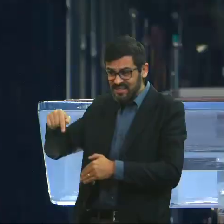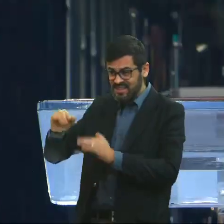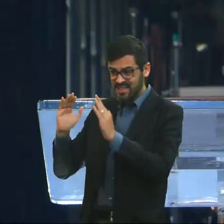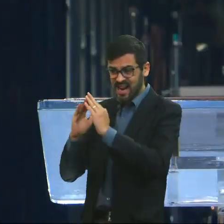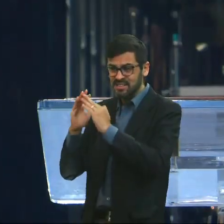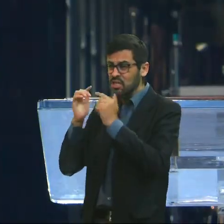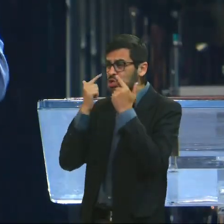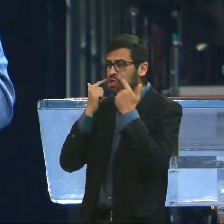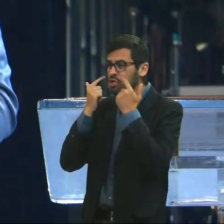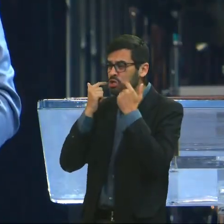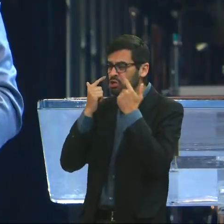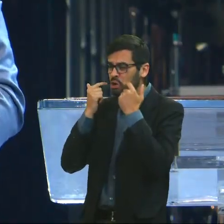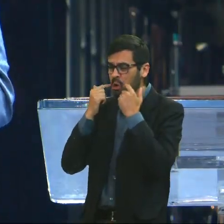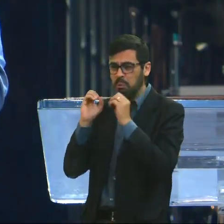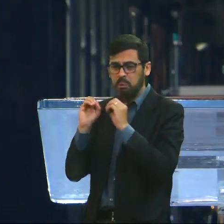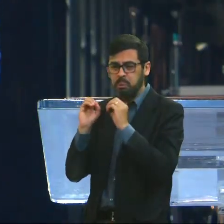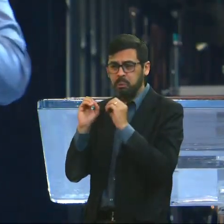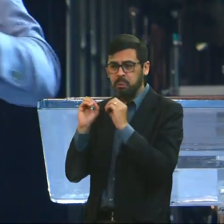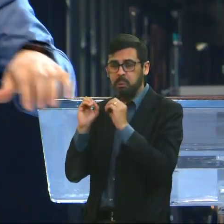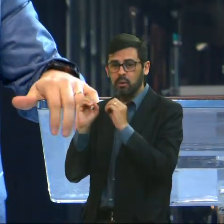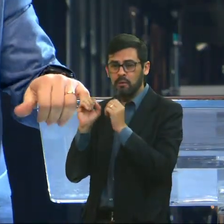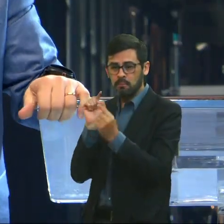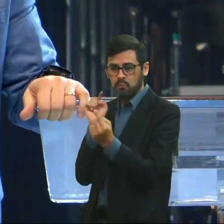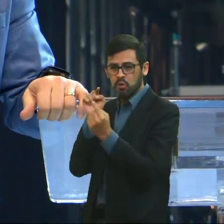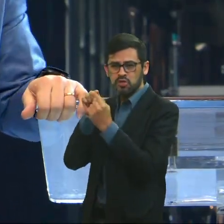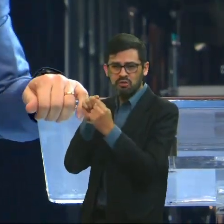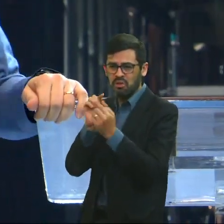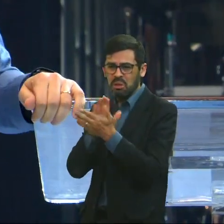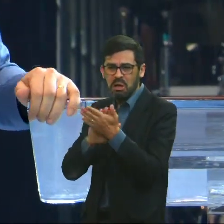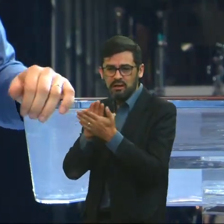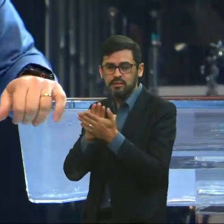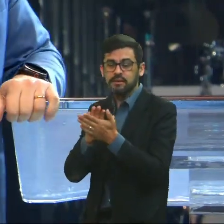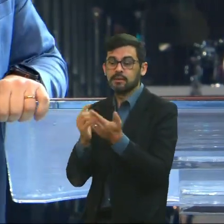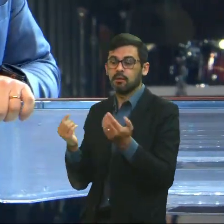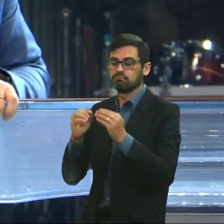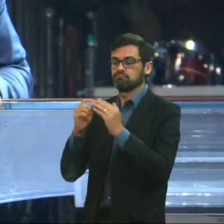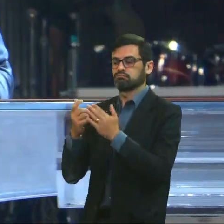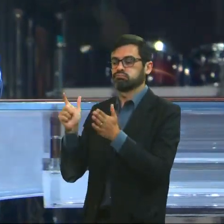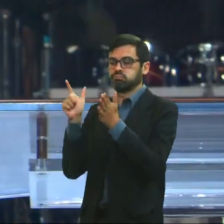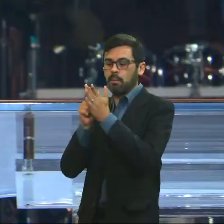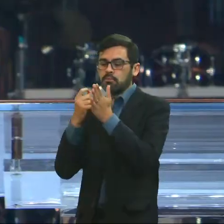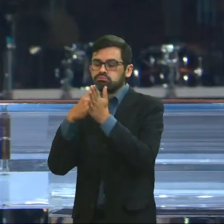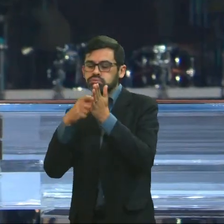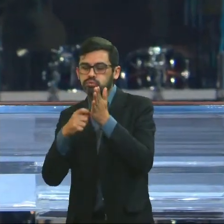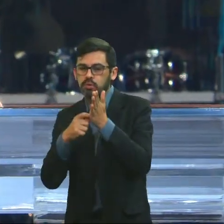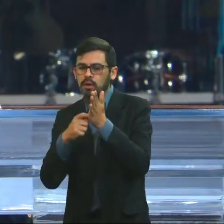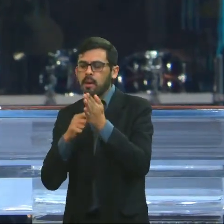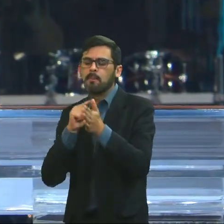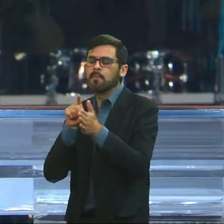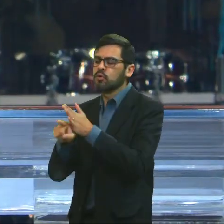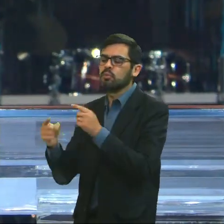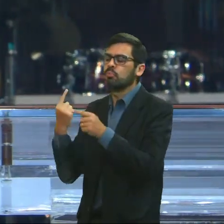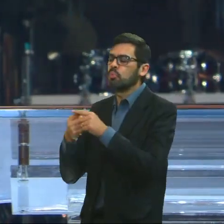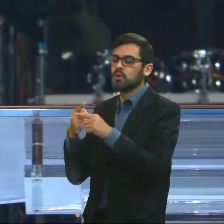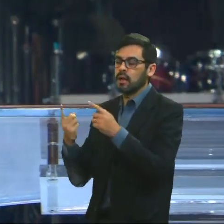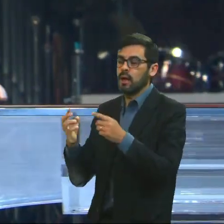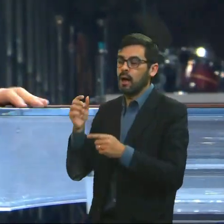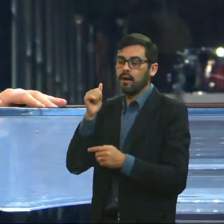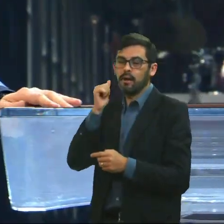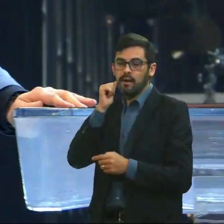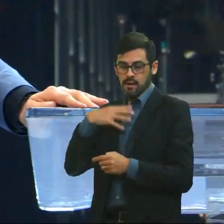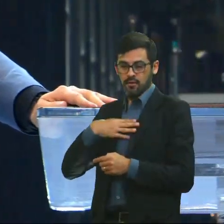qualquer coisa. Nota aí, nessa casa a gente... Falei, por que não chora por qualquer coisa? Daí a Nina